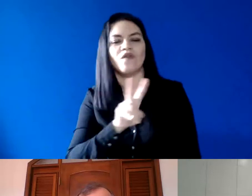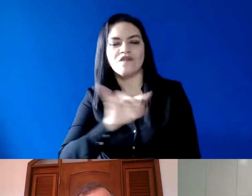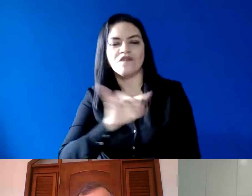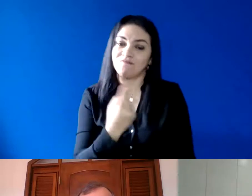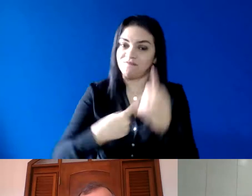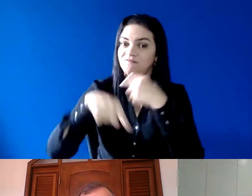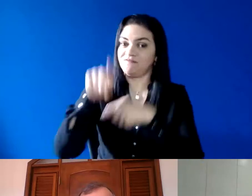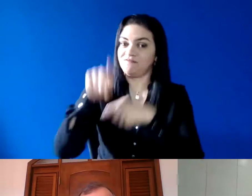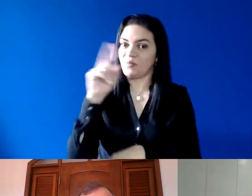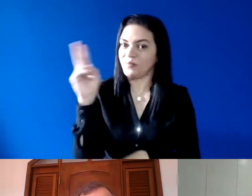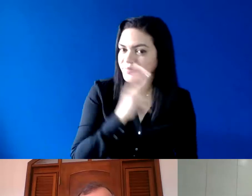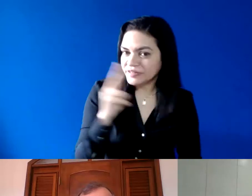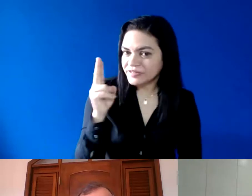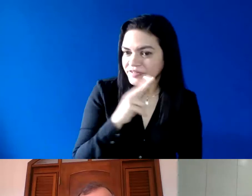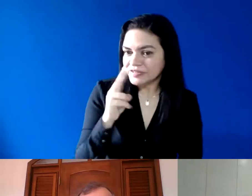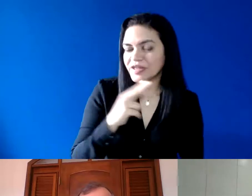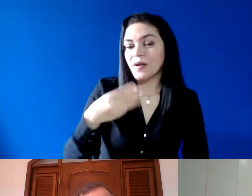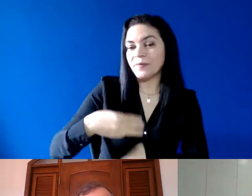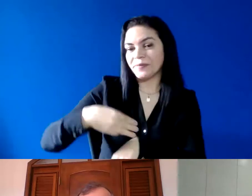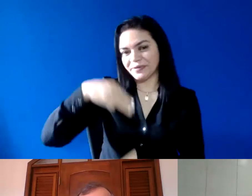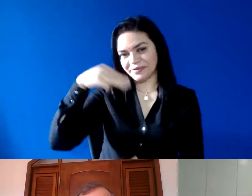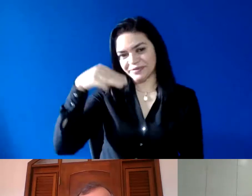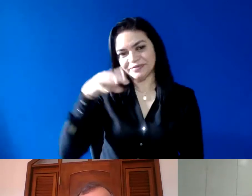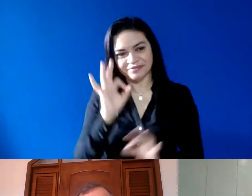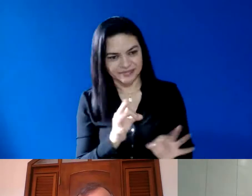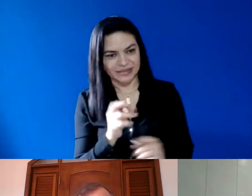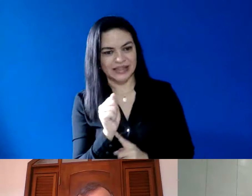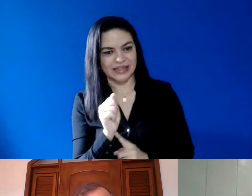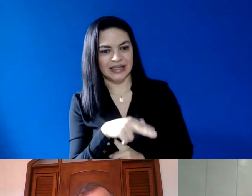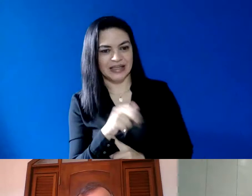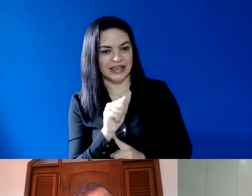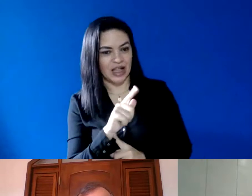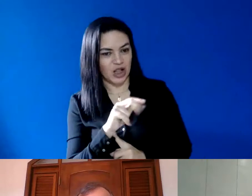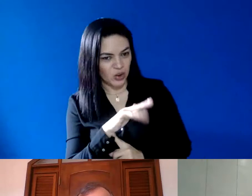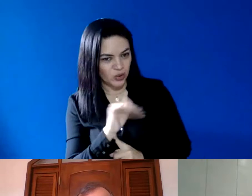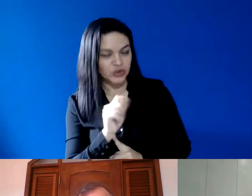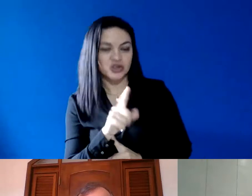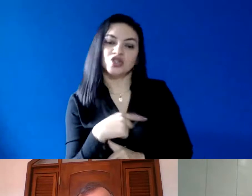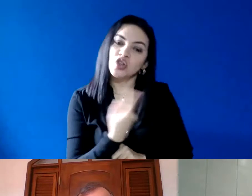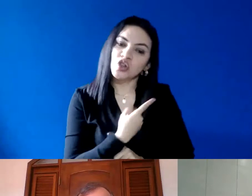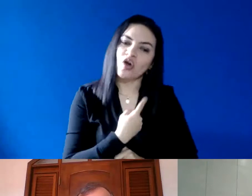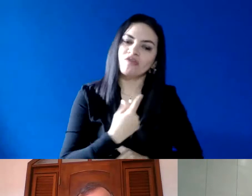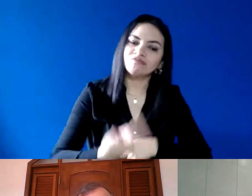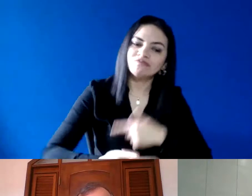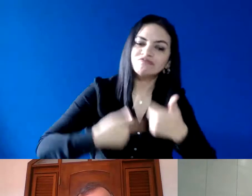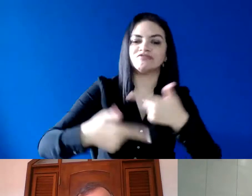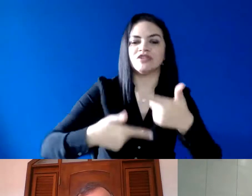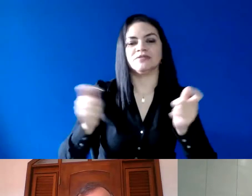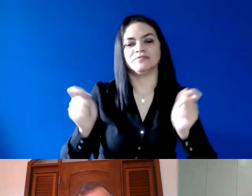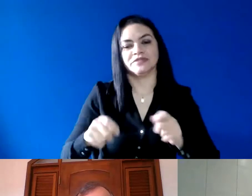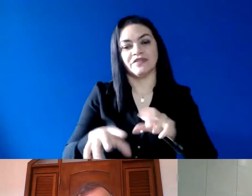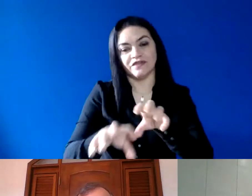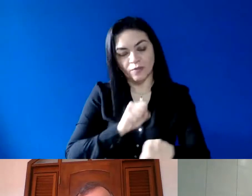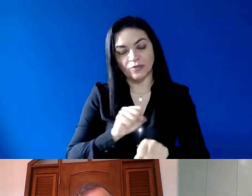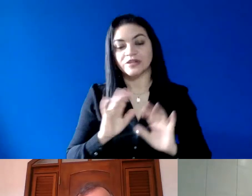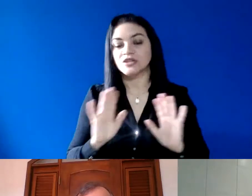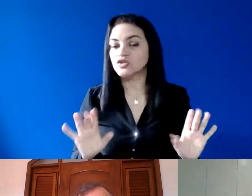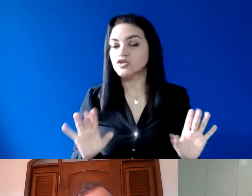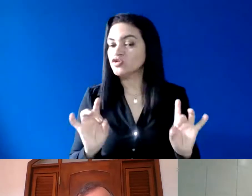quem sabe, brevemente para mestrado, né, Ana Lúcia? E assim a gente avançando na nossa formação. Eu só